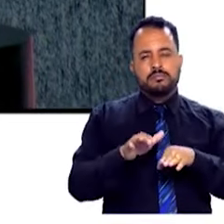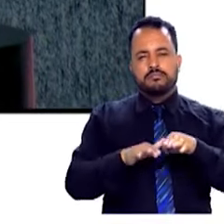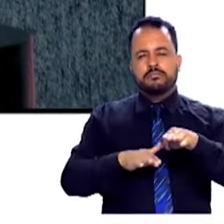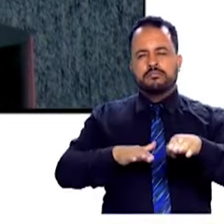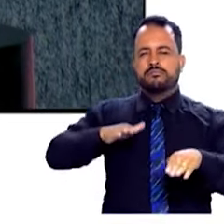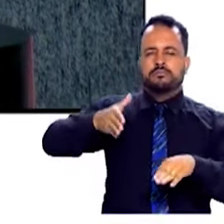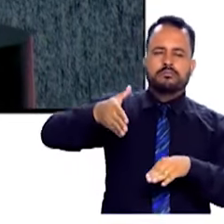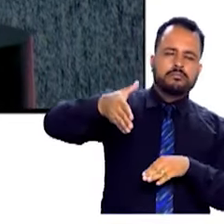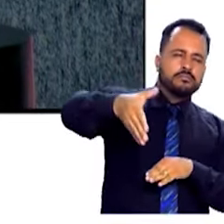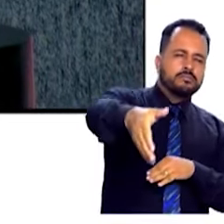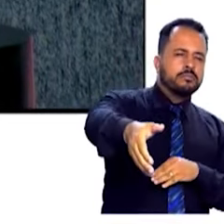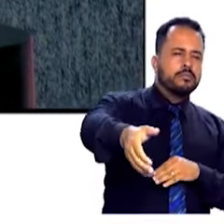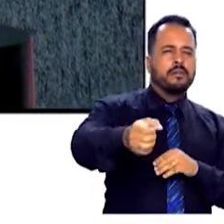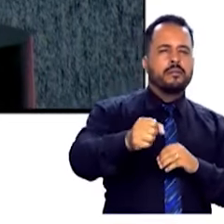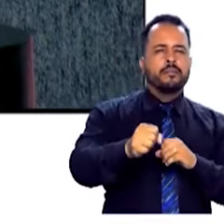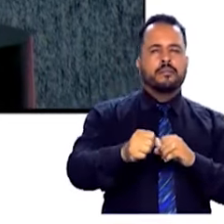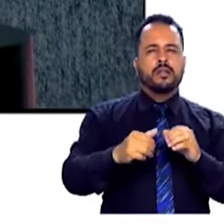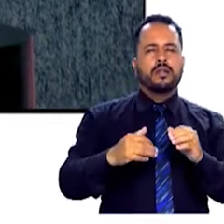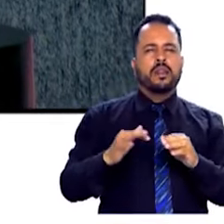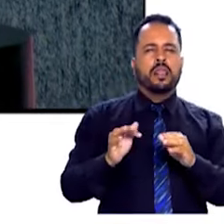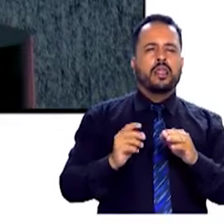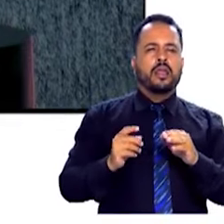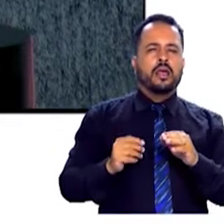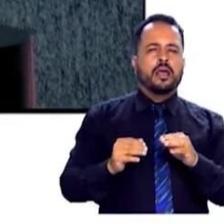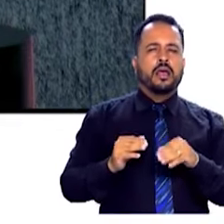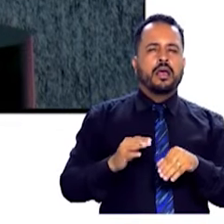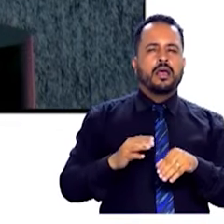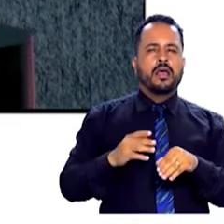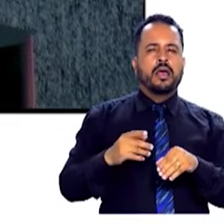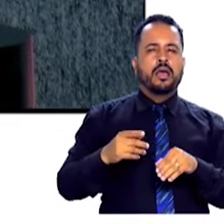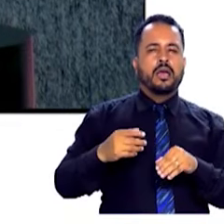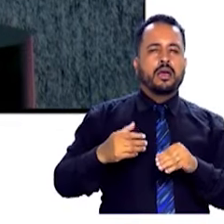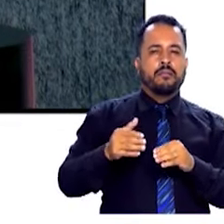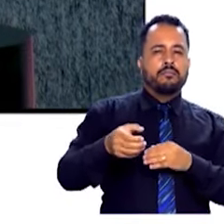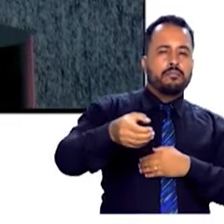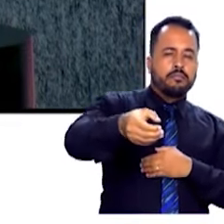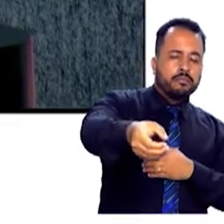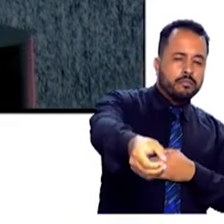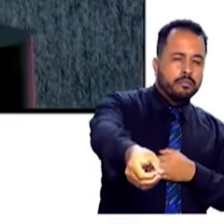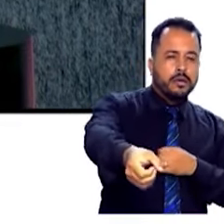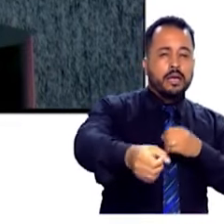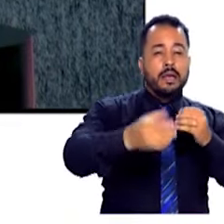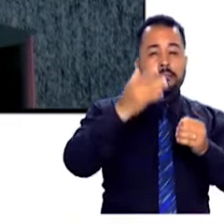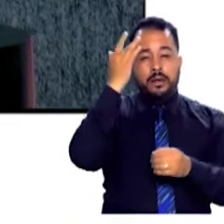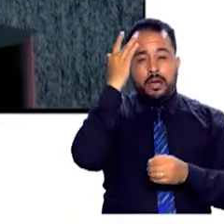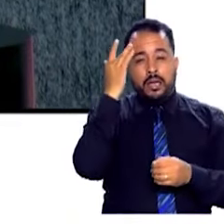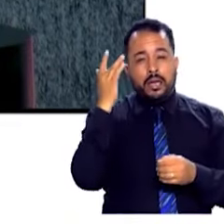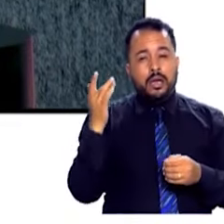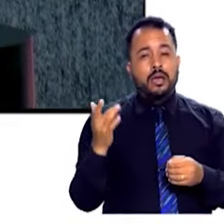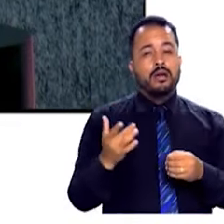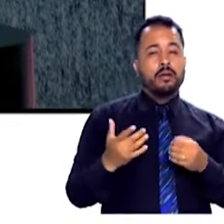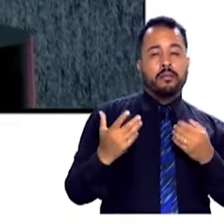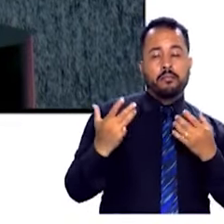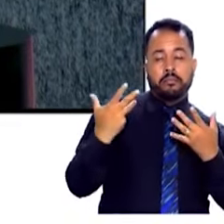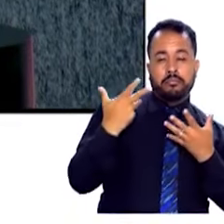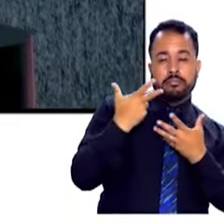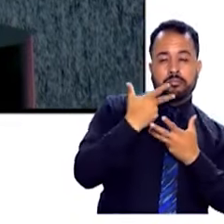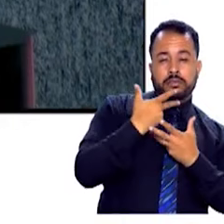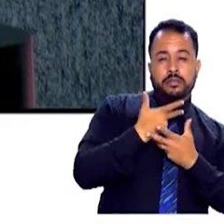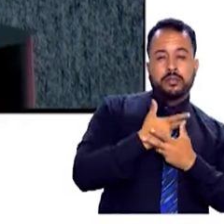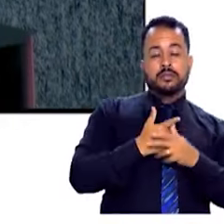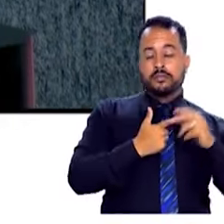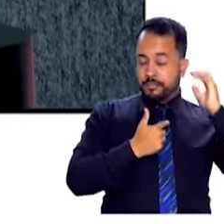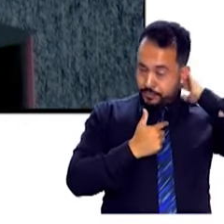braços um pouco mais além Até que em uma bela manhã e